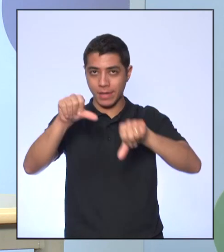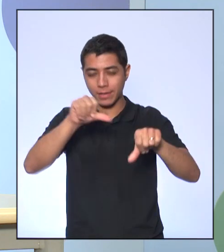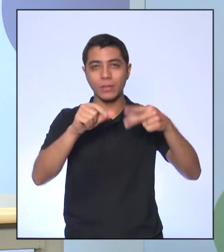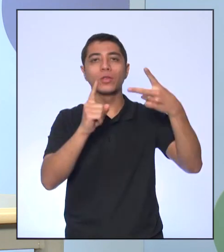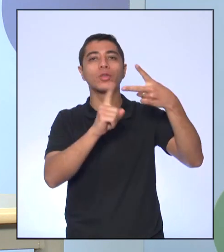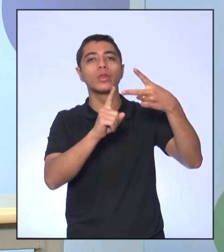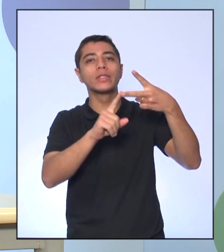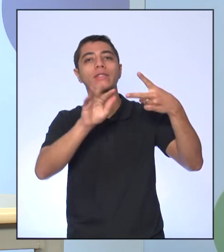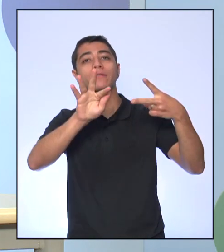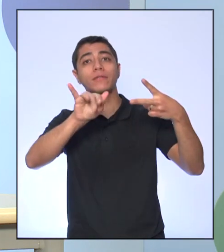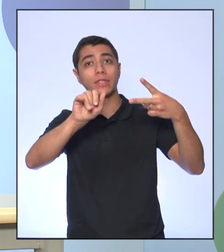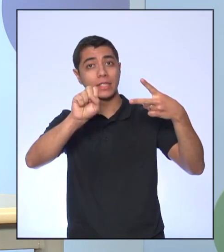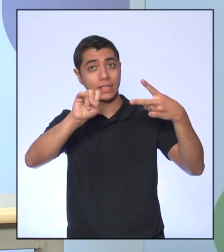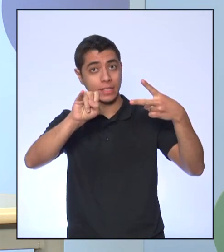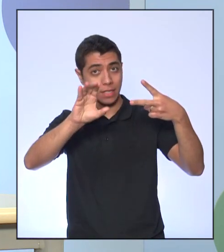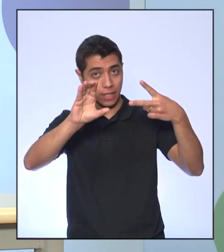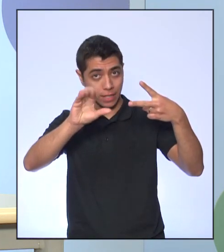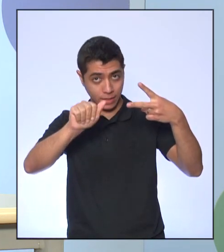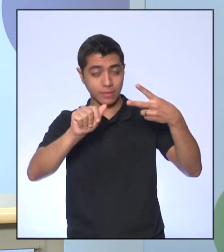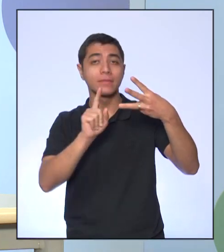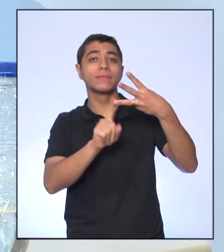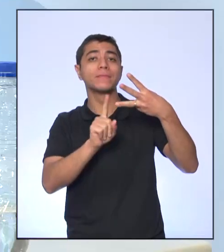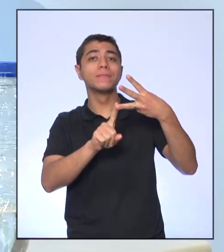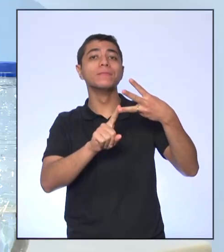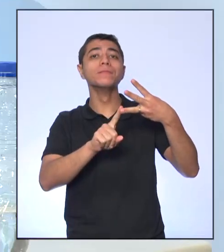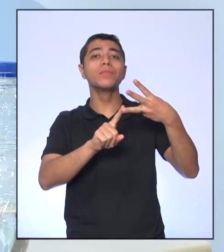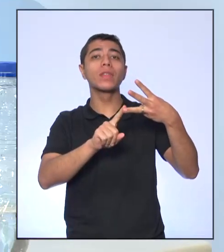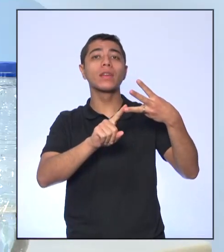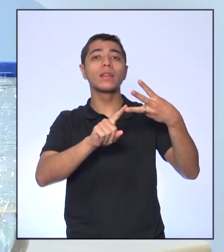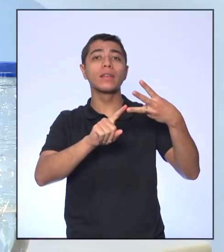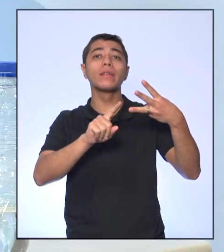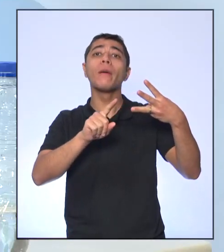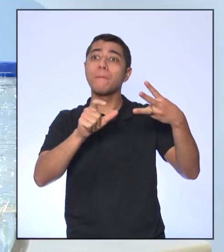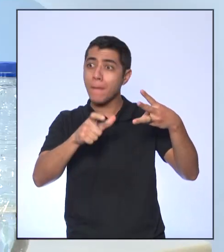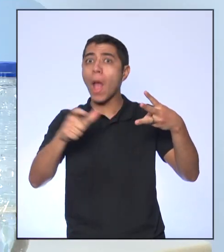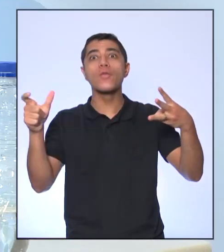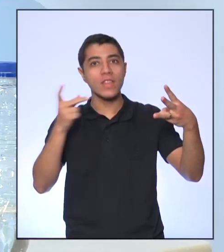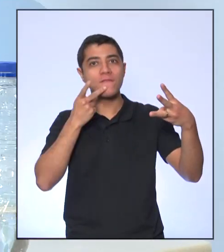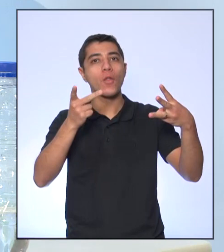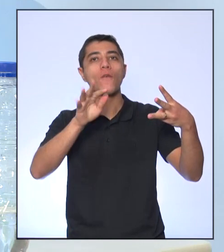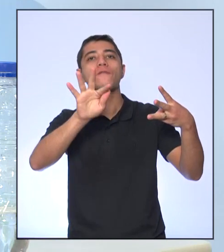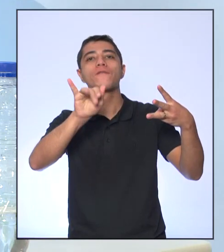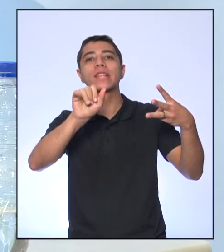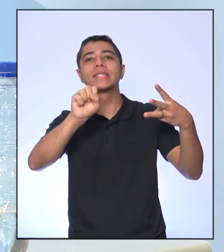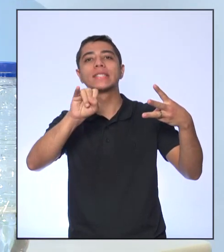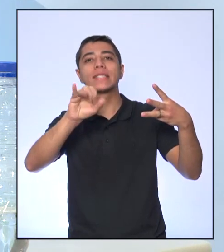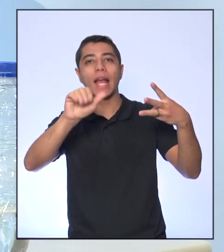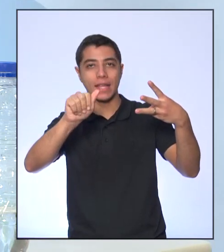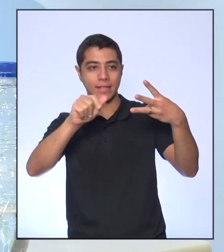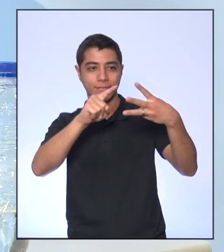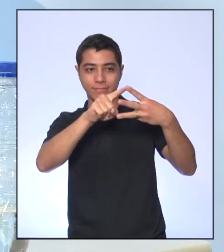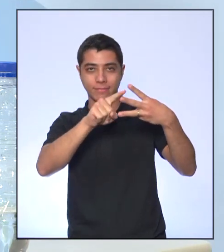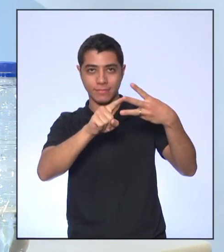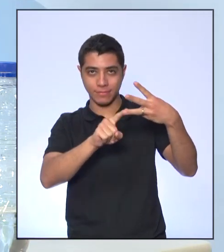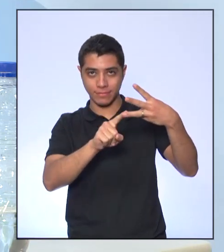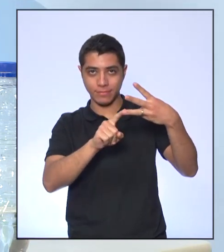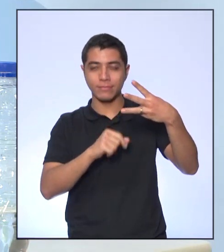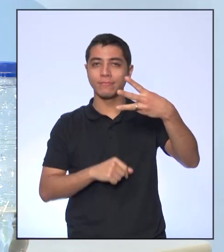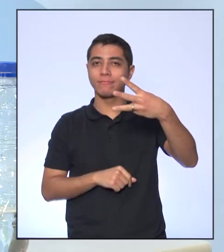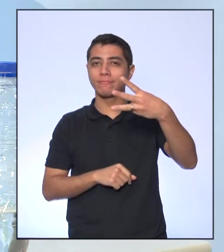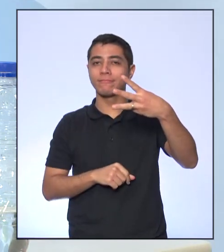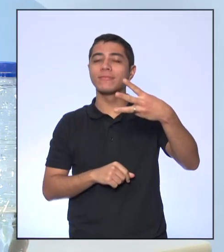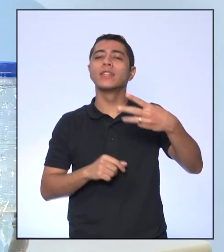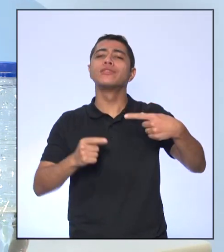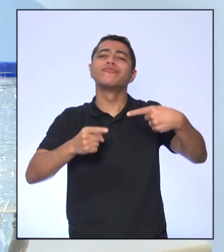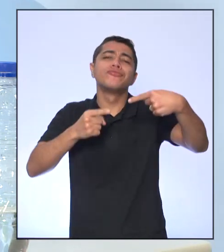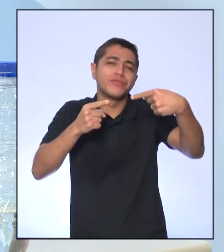grande maioria colocou como alteração física. Física. Então, ó, como essa atividade é um desafio, A maioria acertou essa parte aí de classificar a